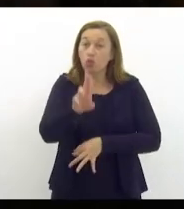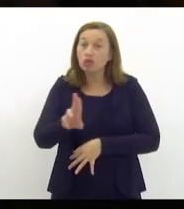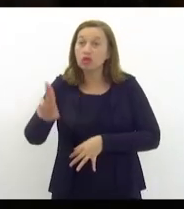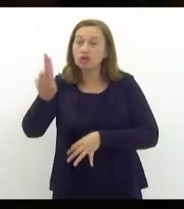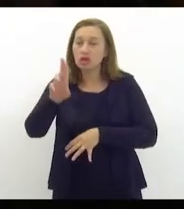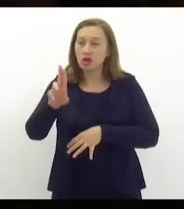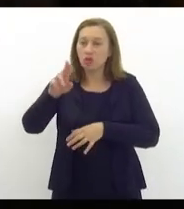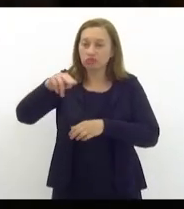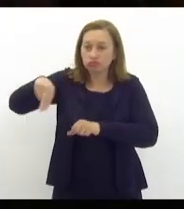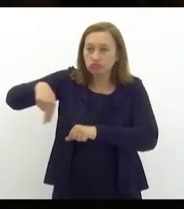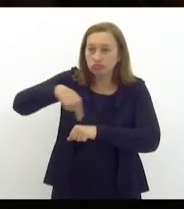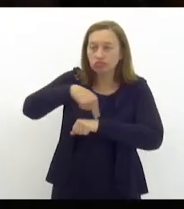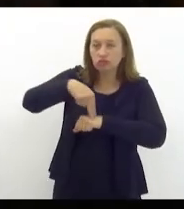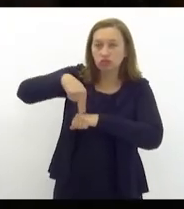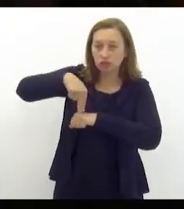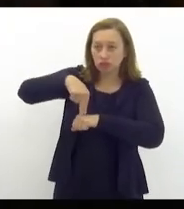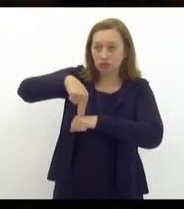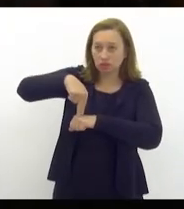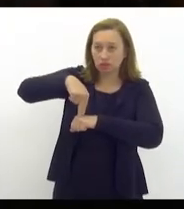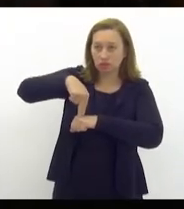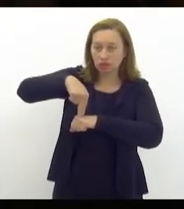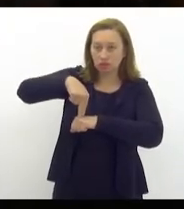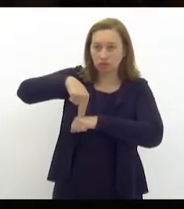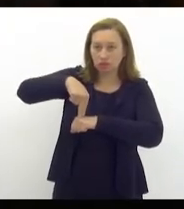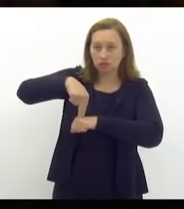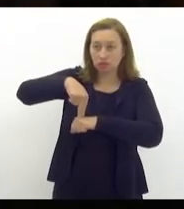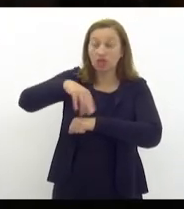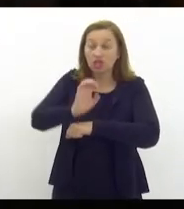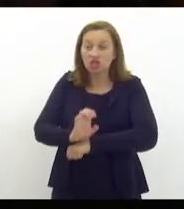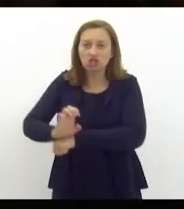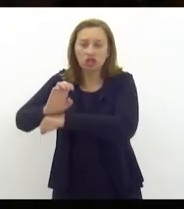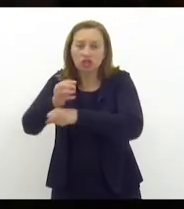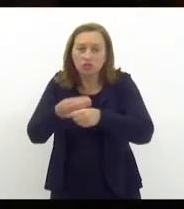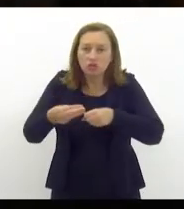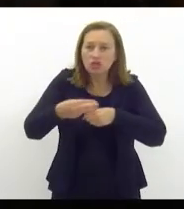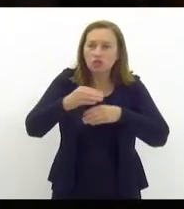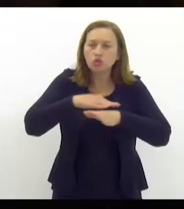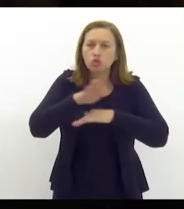e municípios lindeiros e todos